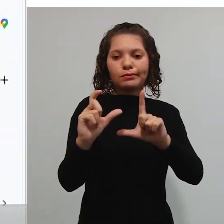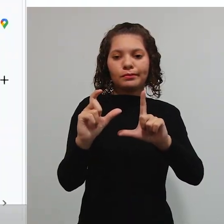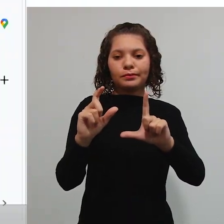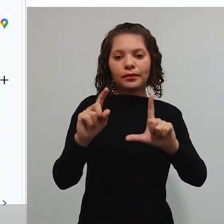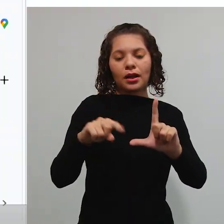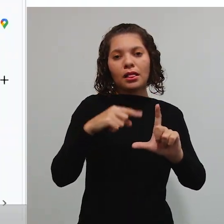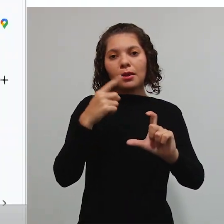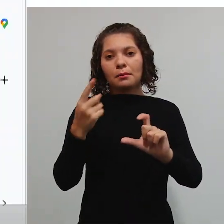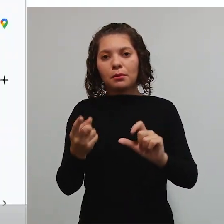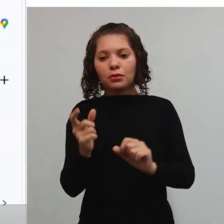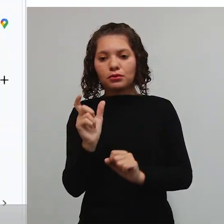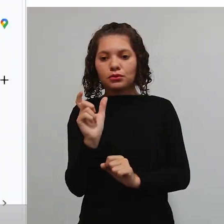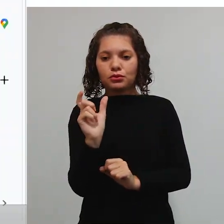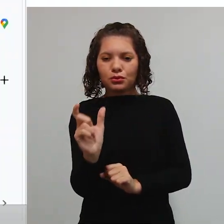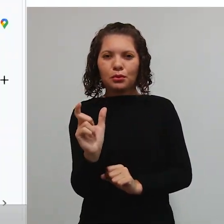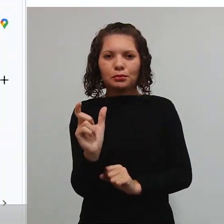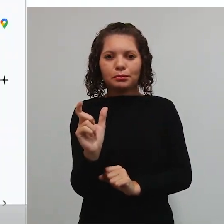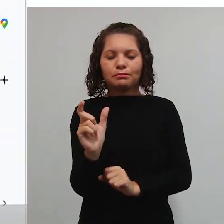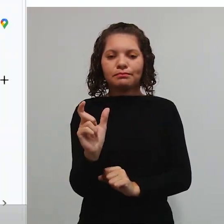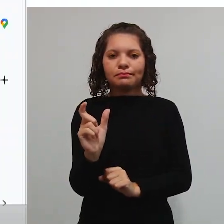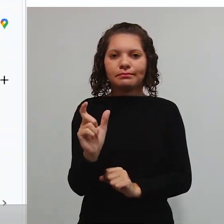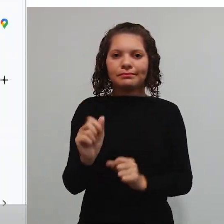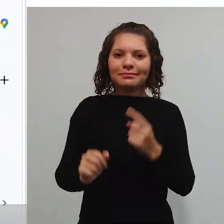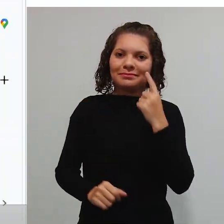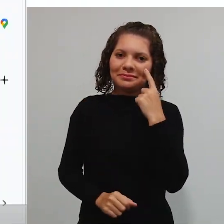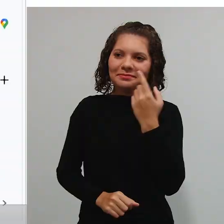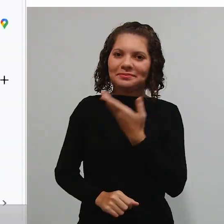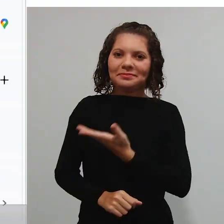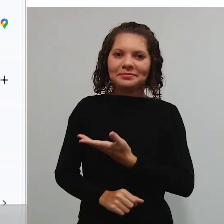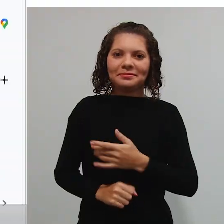e o nome, vírgula e o nome.